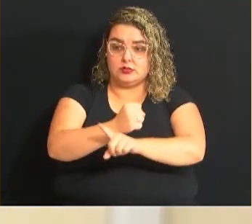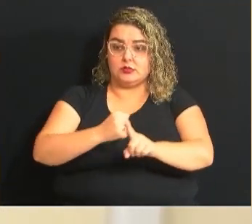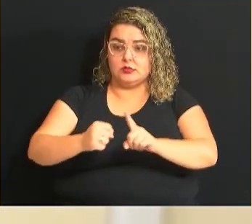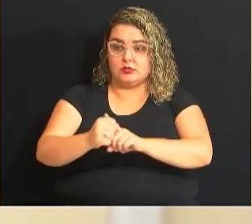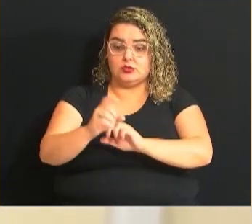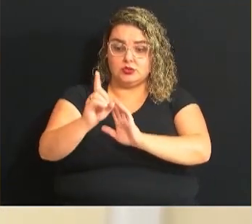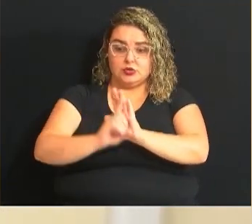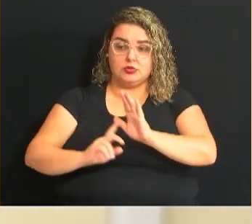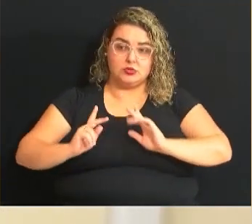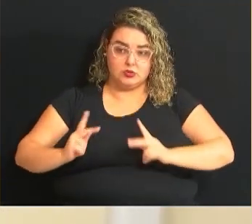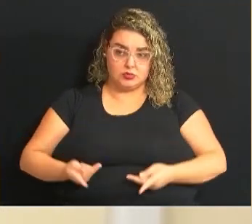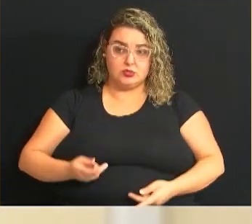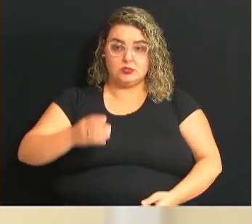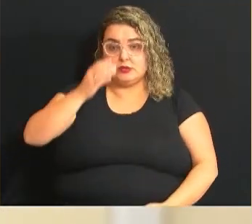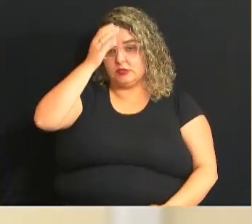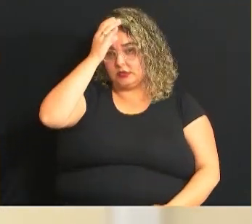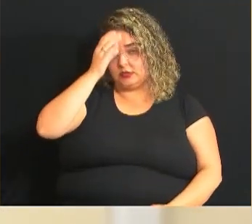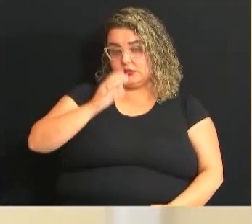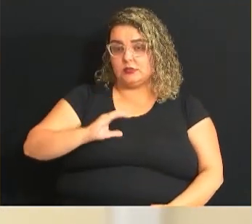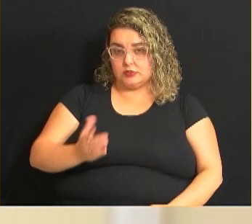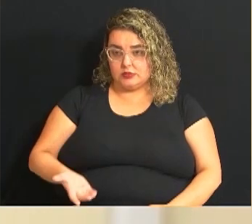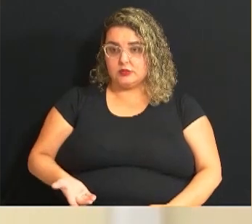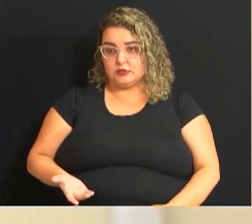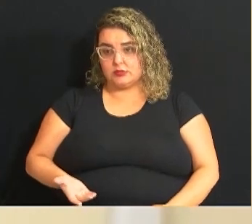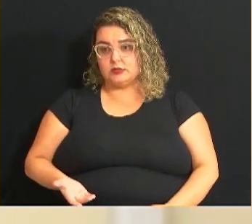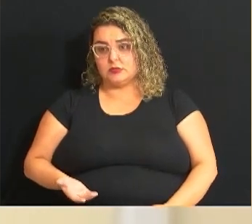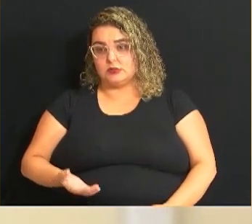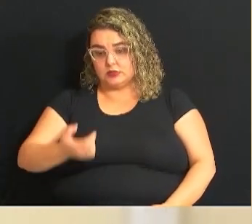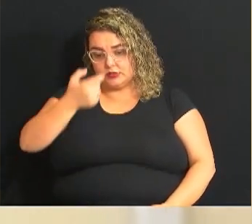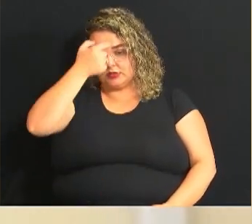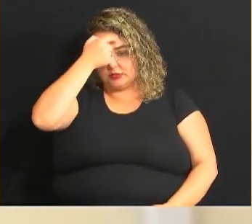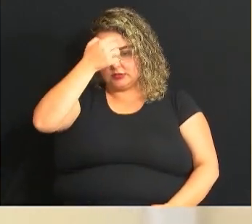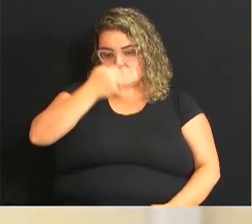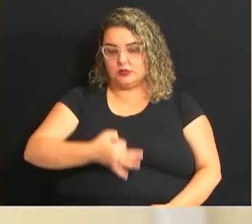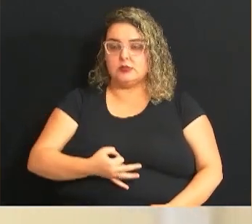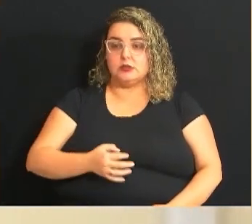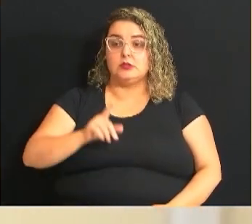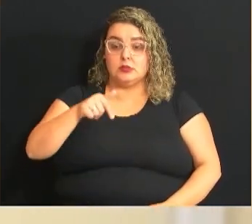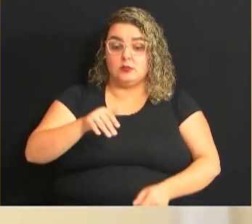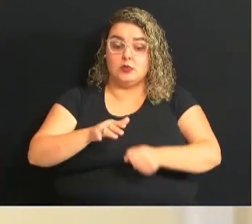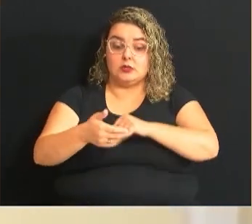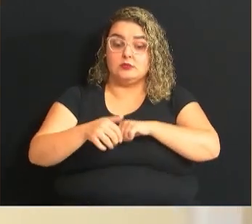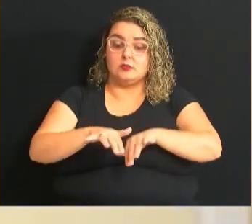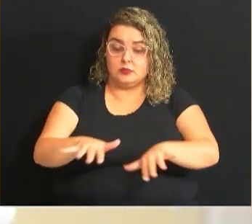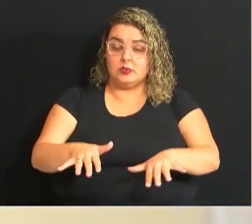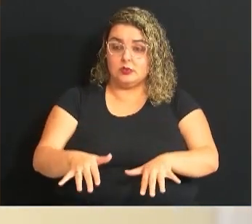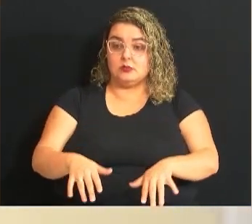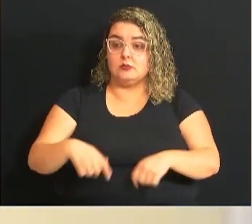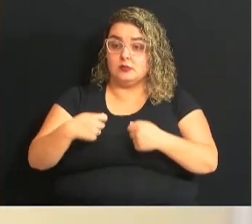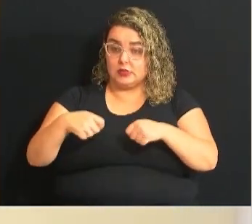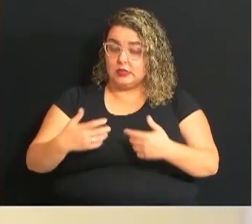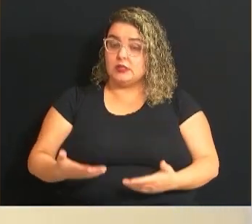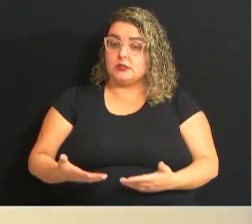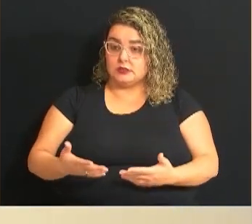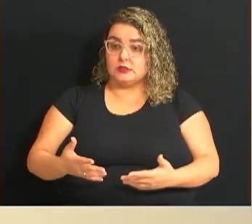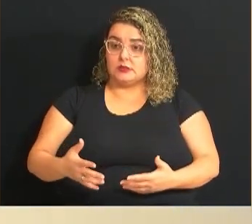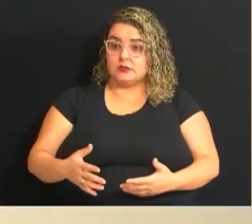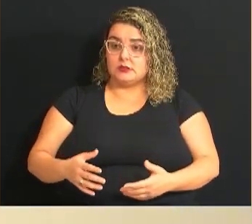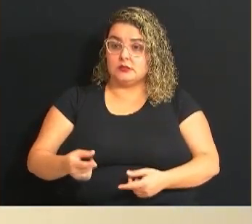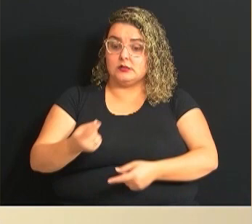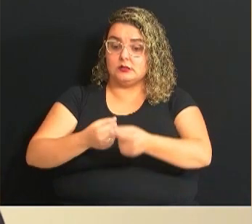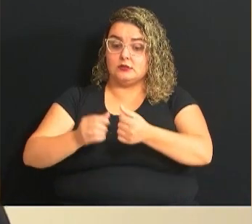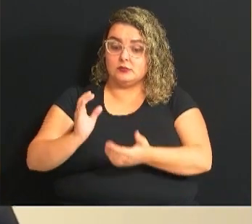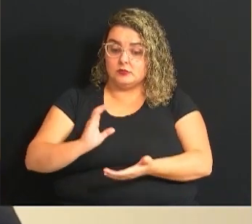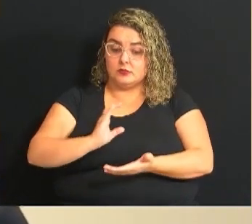Cidadania, mostrando que também, principalmente nesse momento pós-pandemia, há necessidade de se alocar